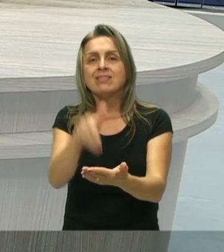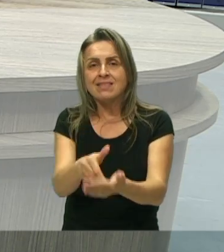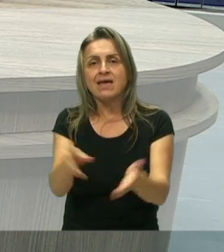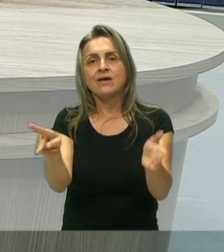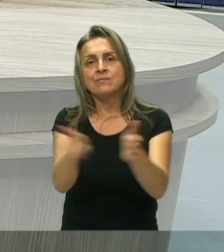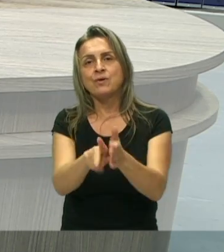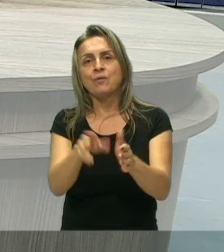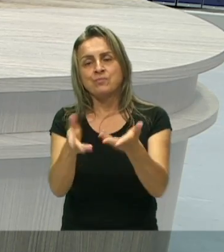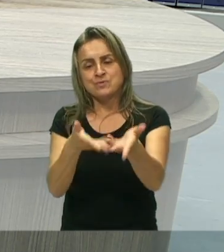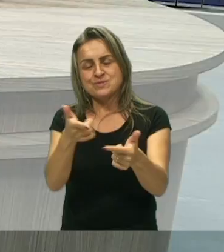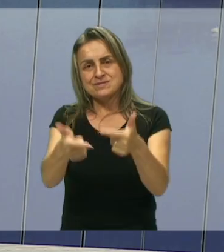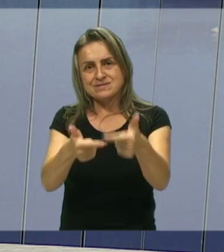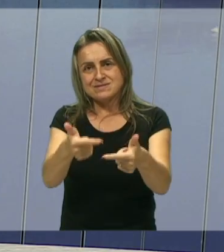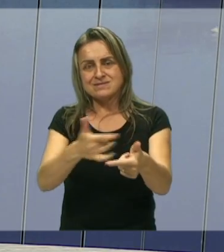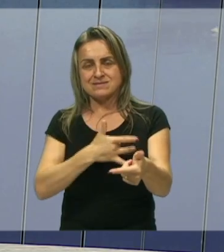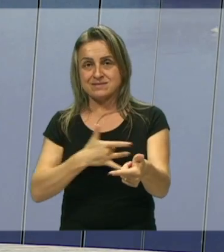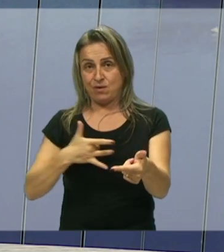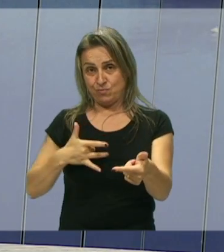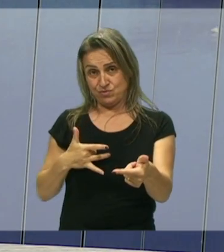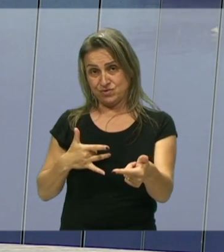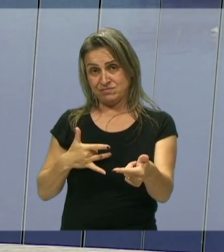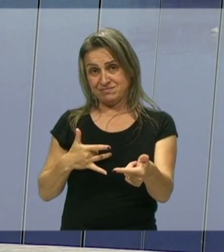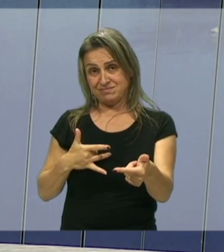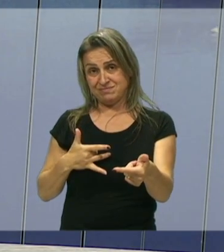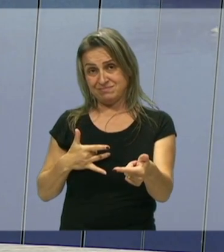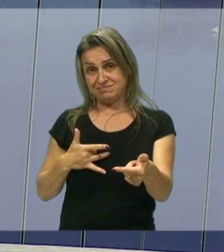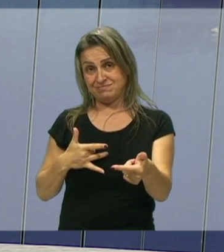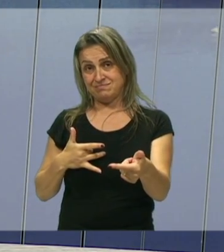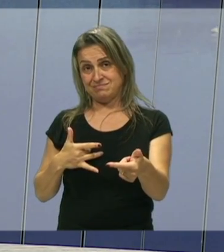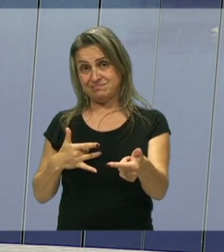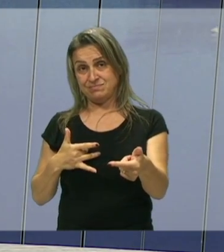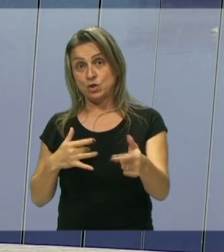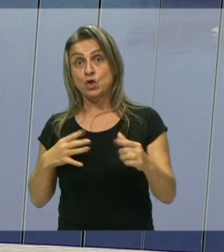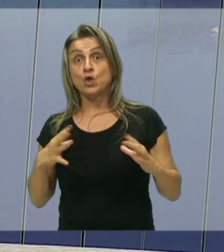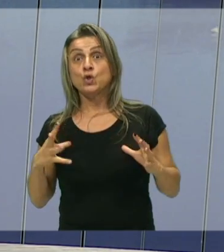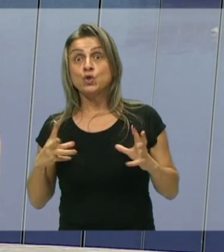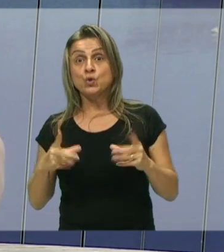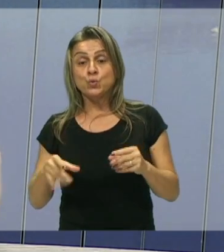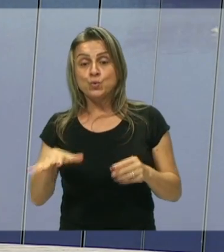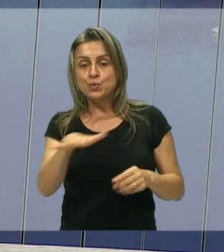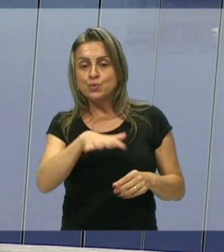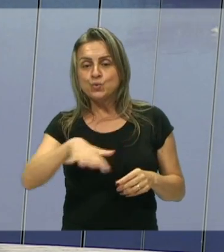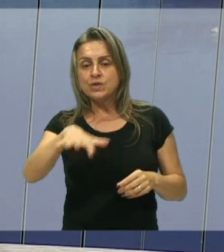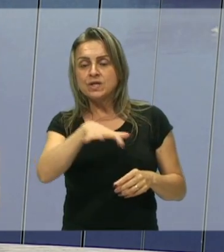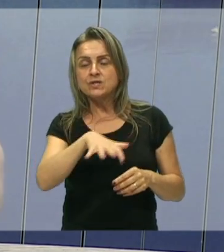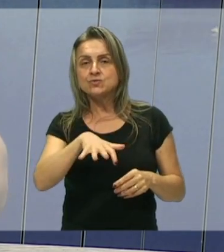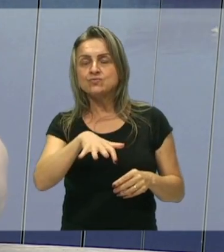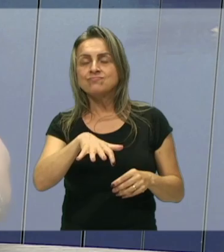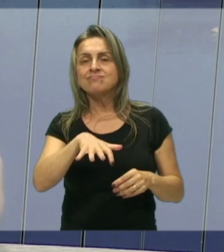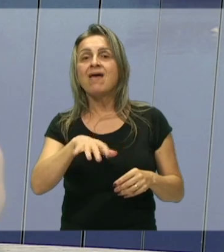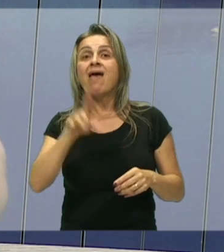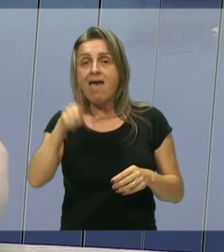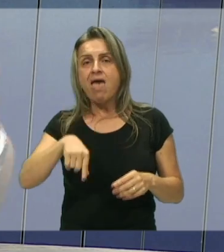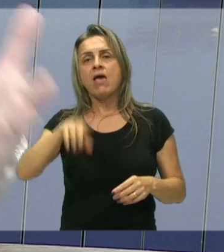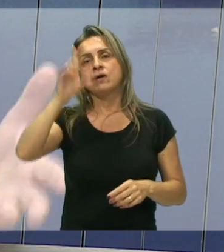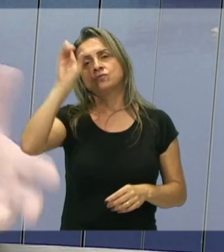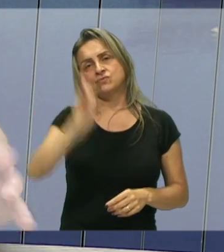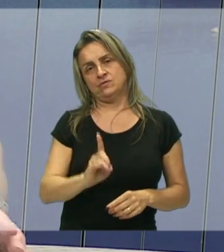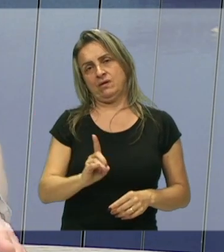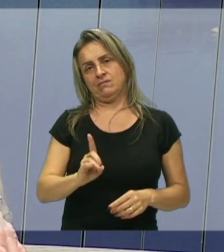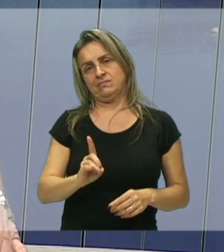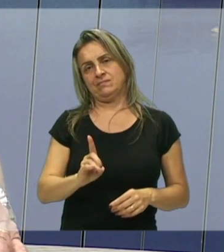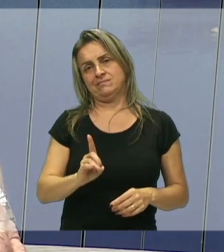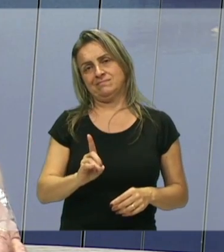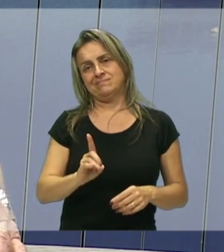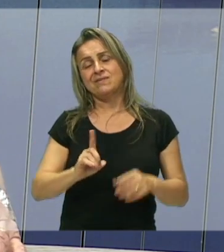saúde. Então, isso tudo configura não só mais uma coisa, mas é um direito, ele é muito mais